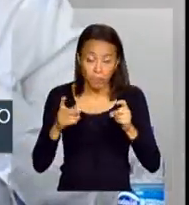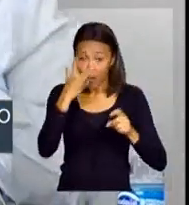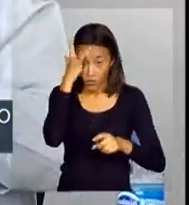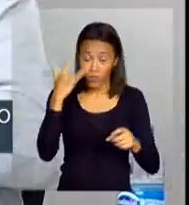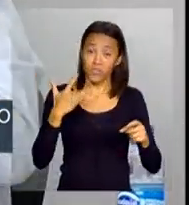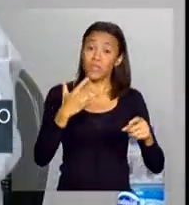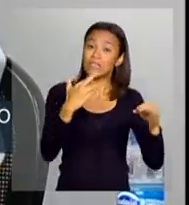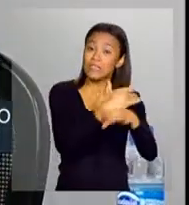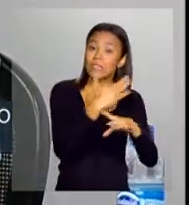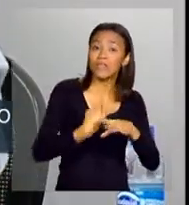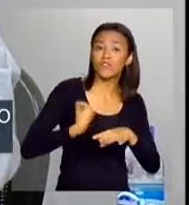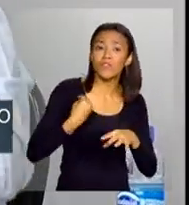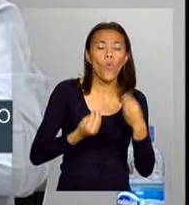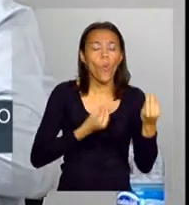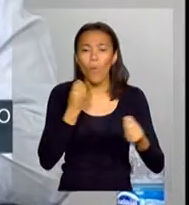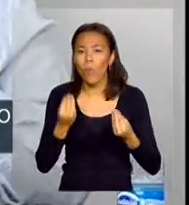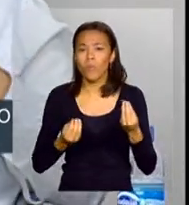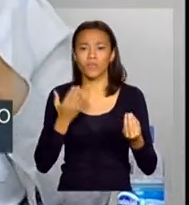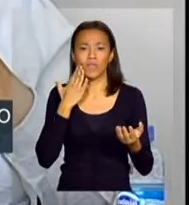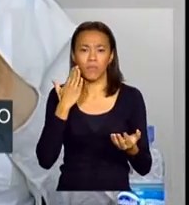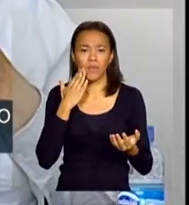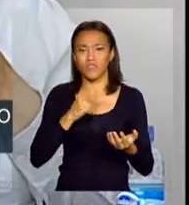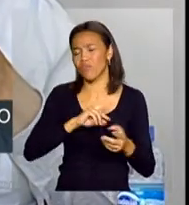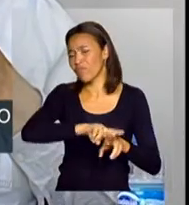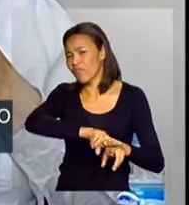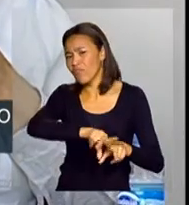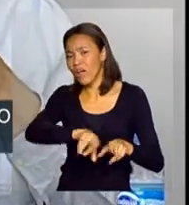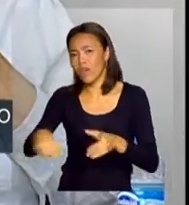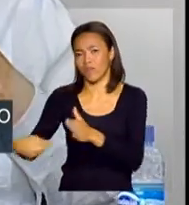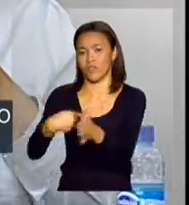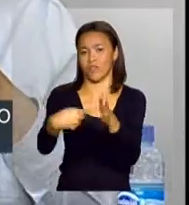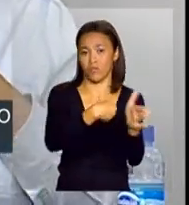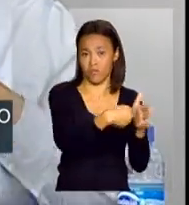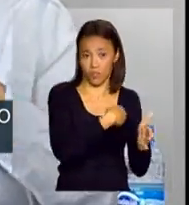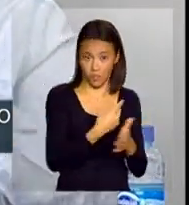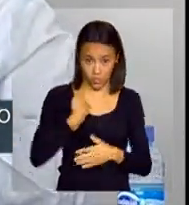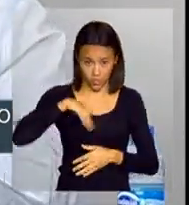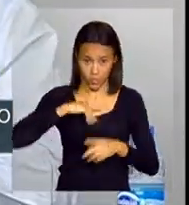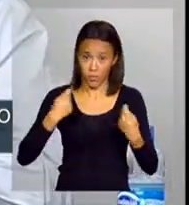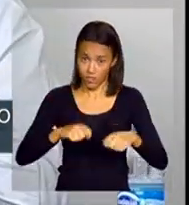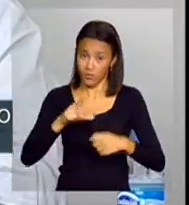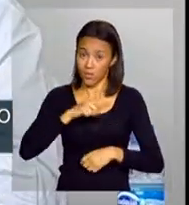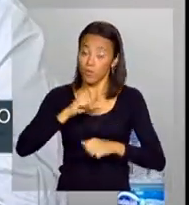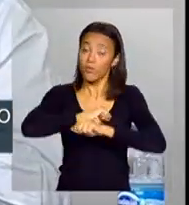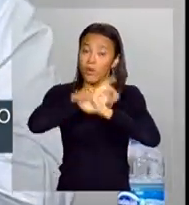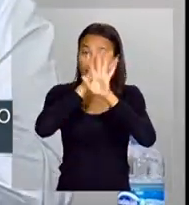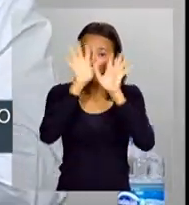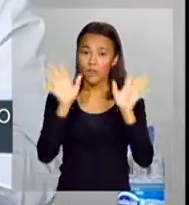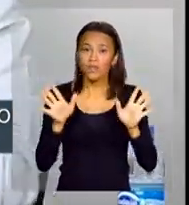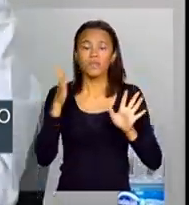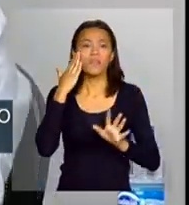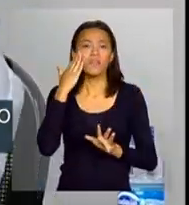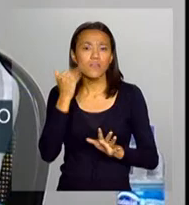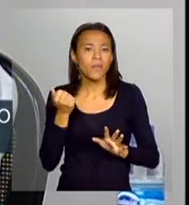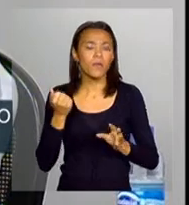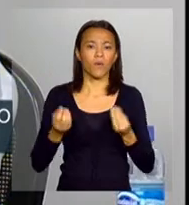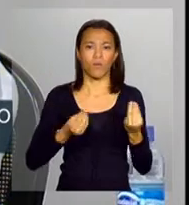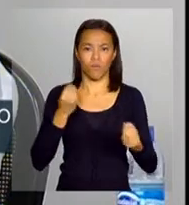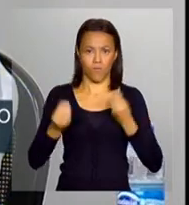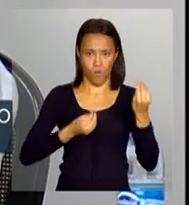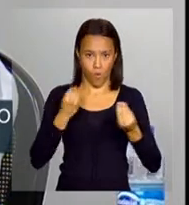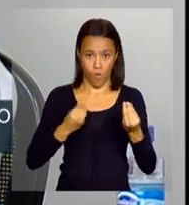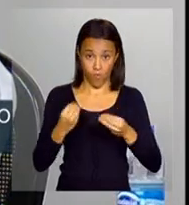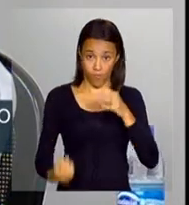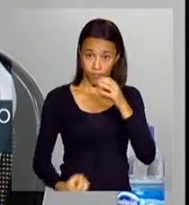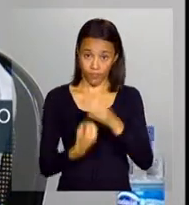cidades quer saber como é que isso se desdobra. Tem N questionamentos que nós precisamos ter com muita clareza o discernimento de fazer